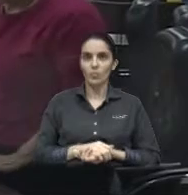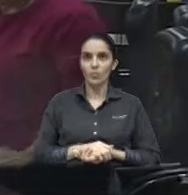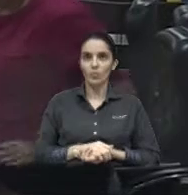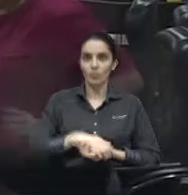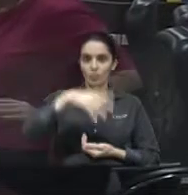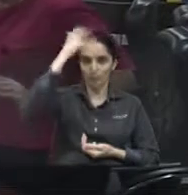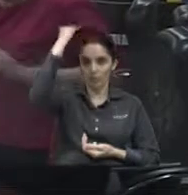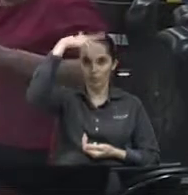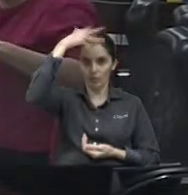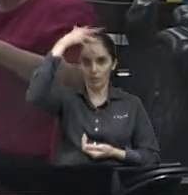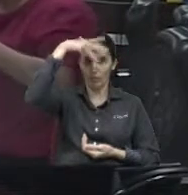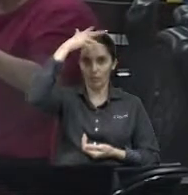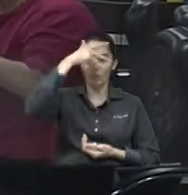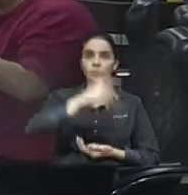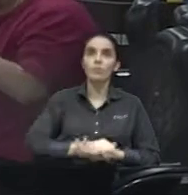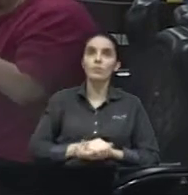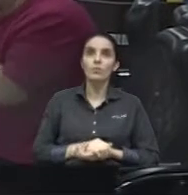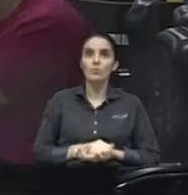Érica Tanque.